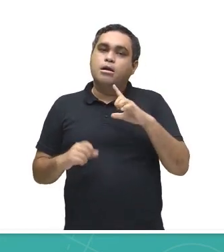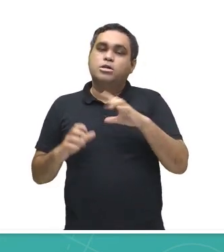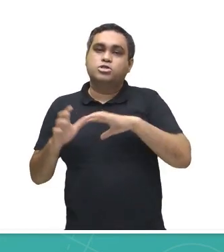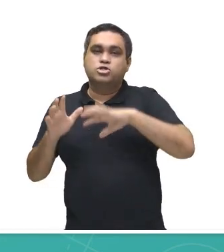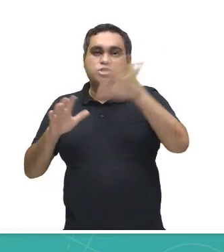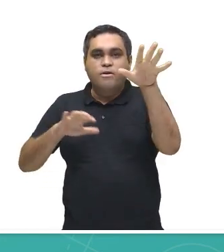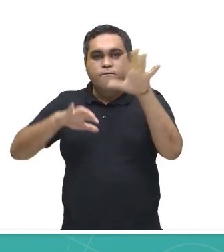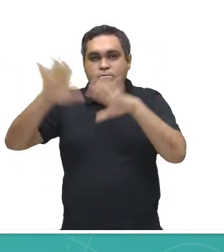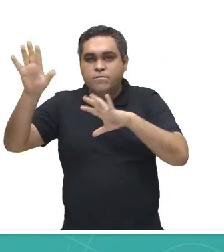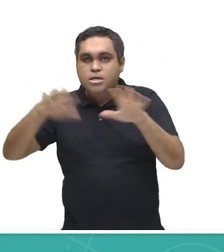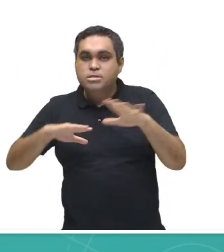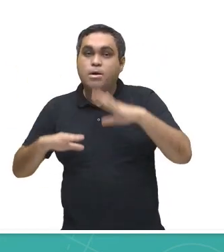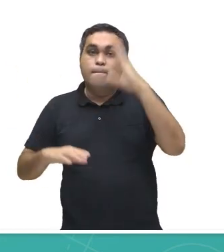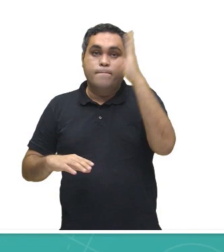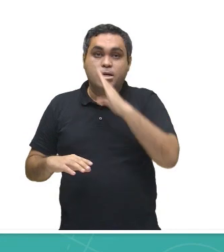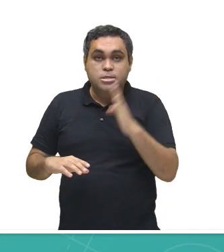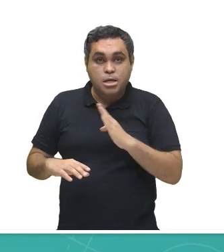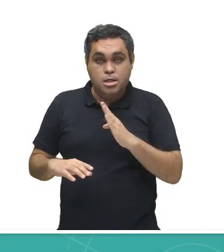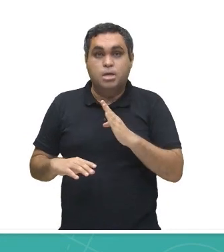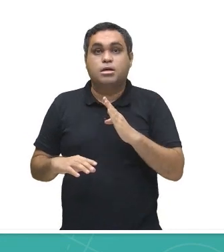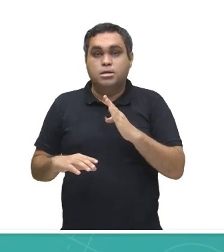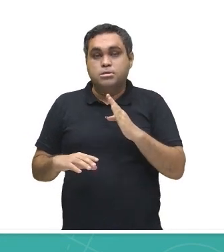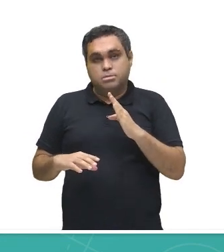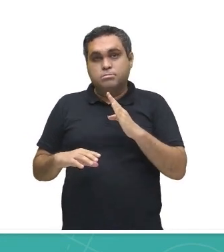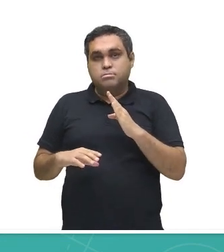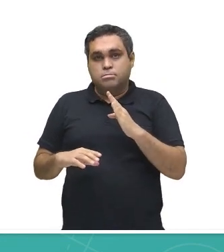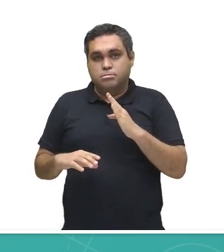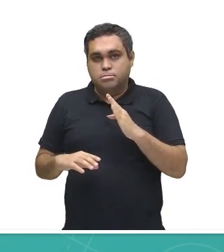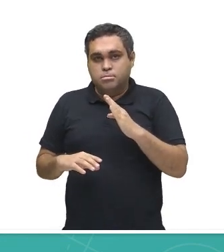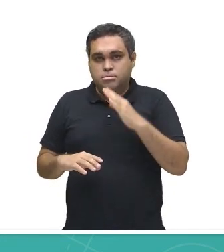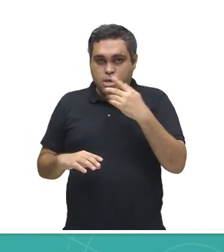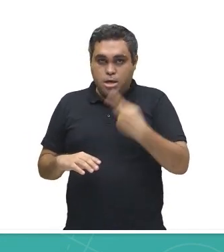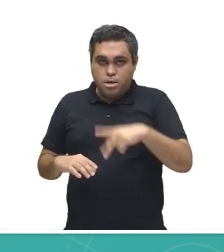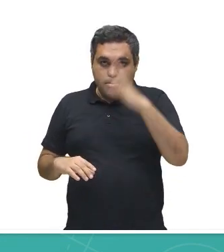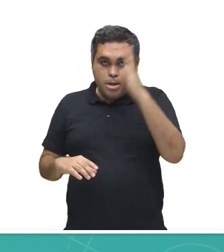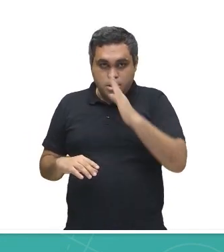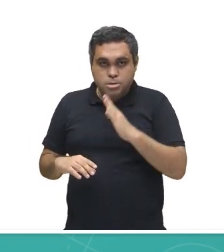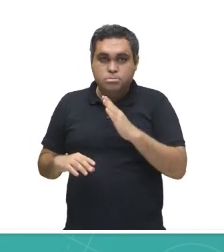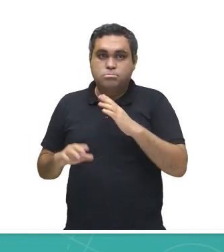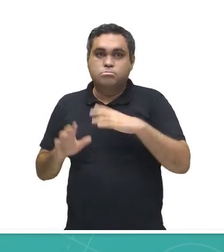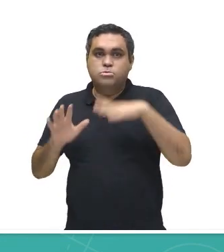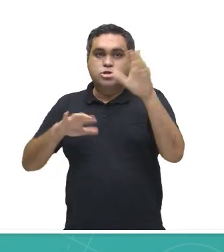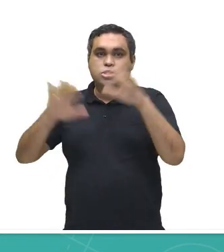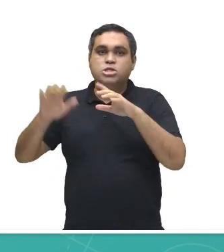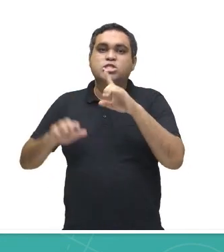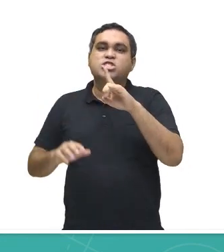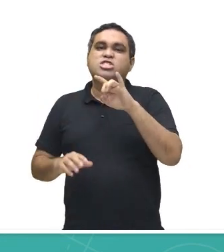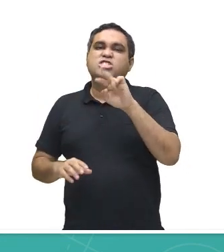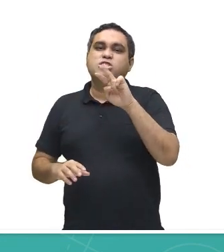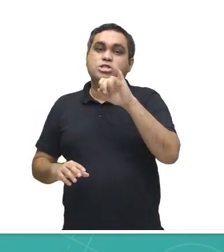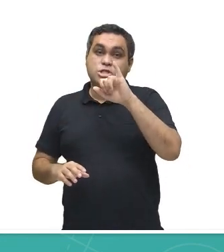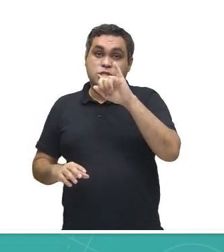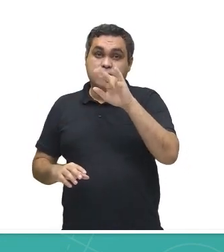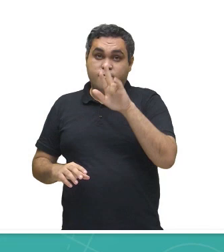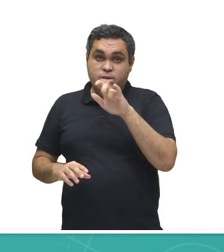brasileiras. E essas grandes divisões regionais brasileiras, ela vai ser considerada